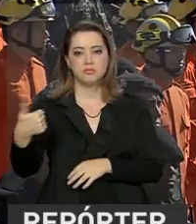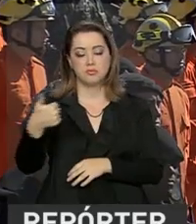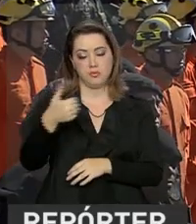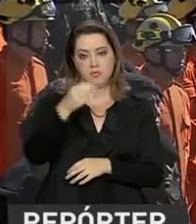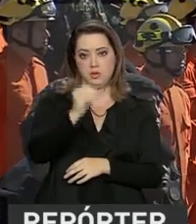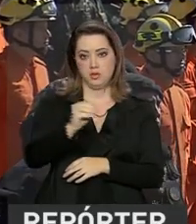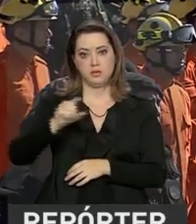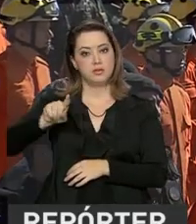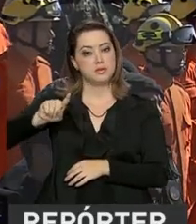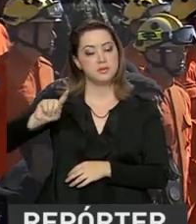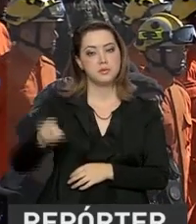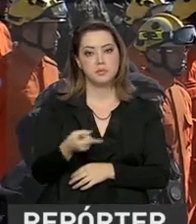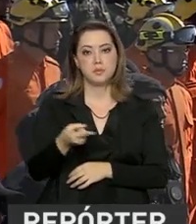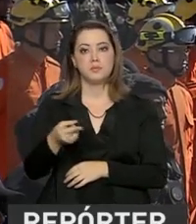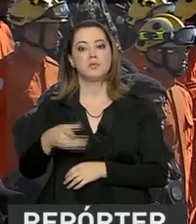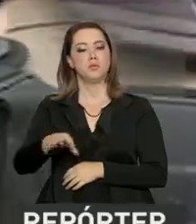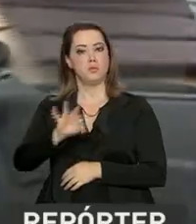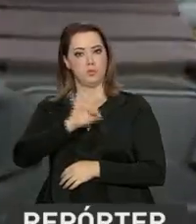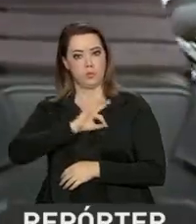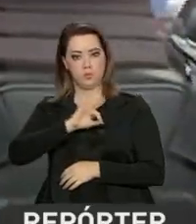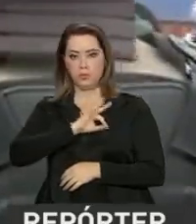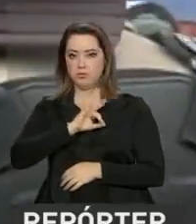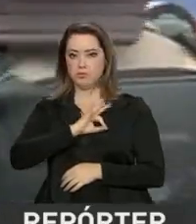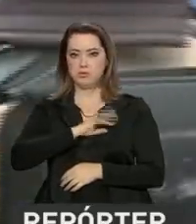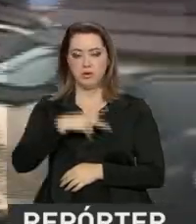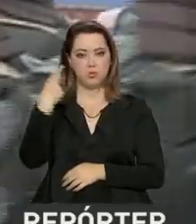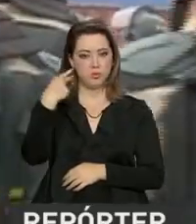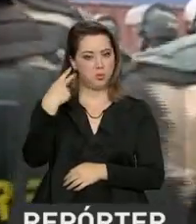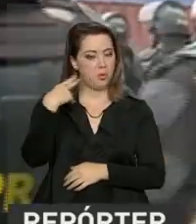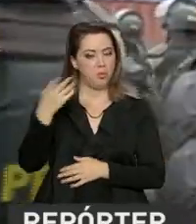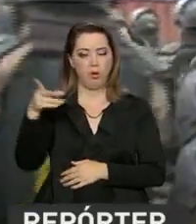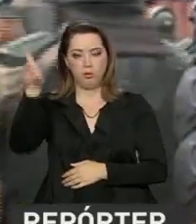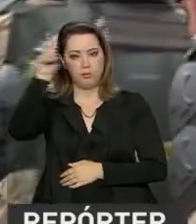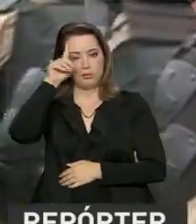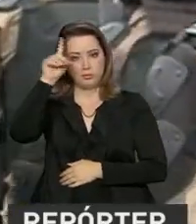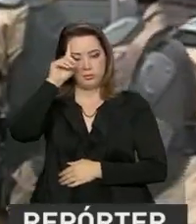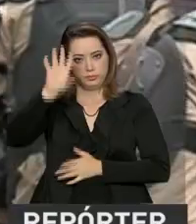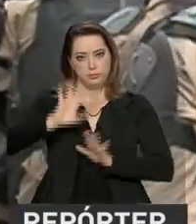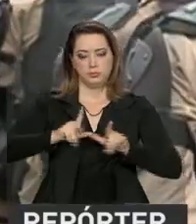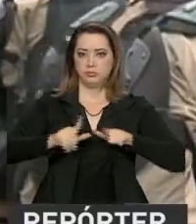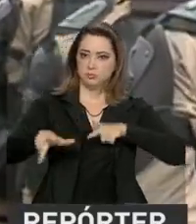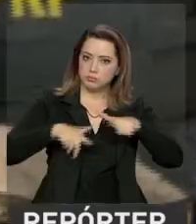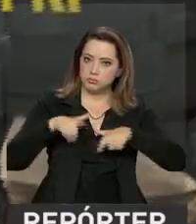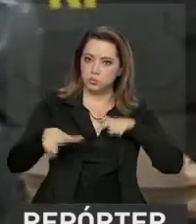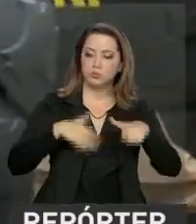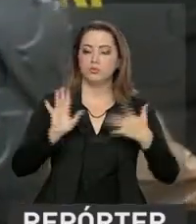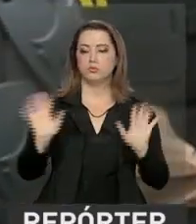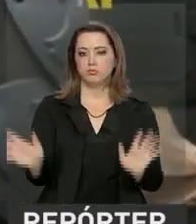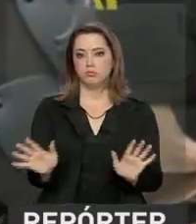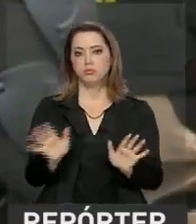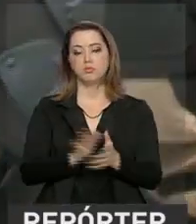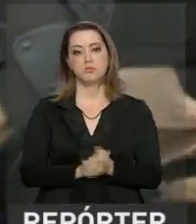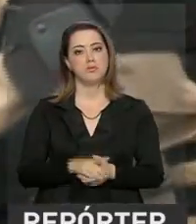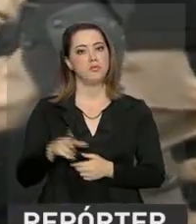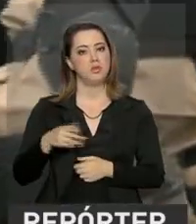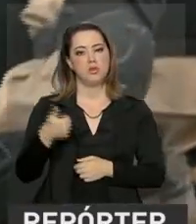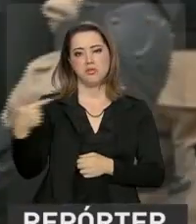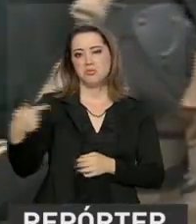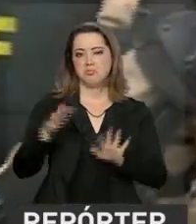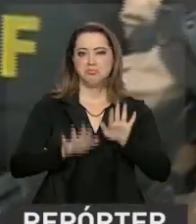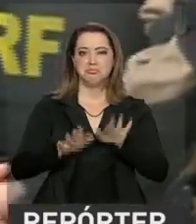suas condições normais sem olimpíada são as pessoas que diariamente provêm segurança pro Rio de Janeiro 7 a